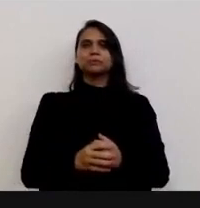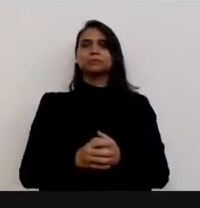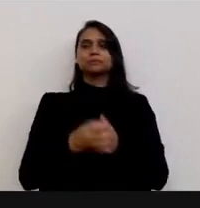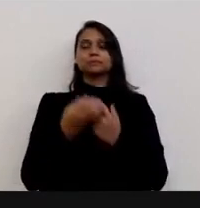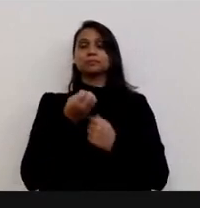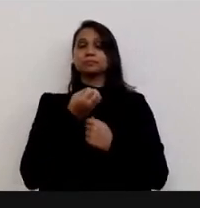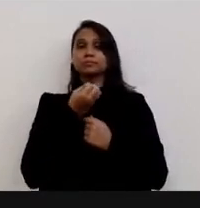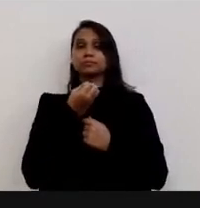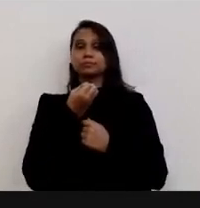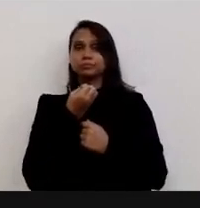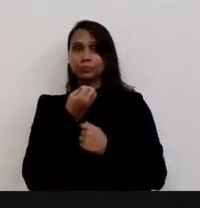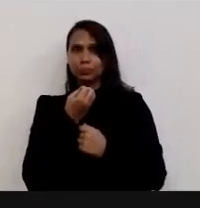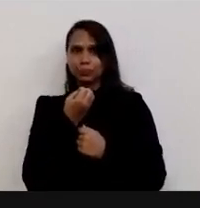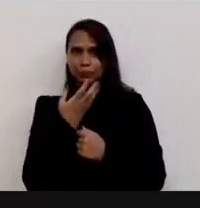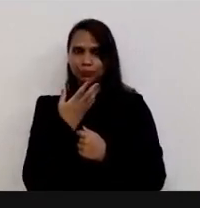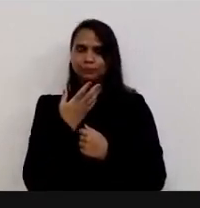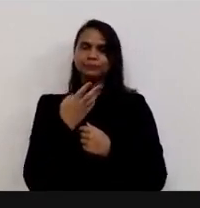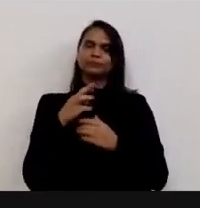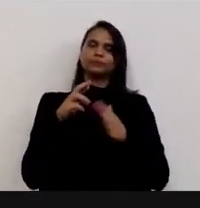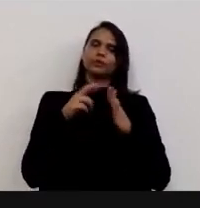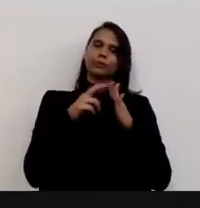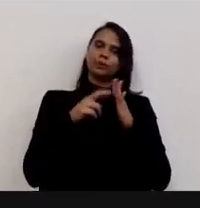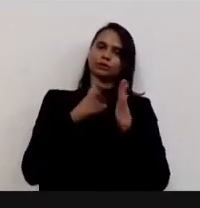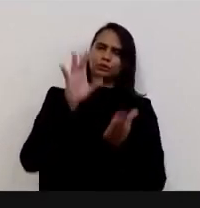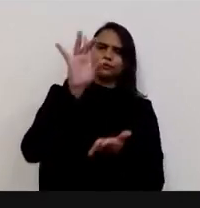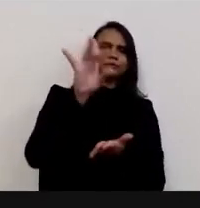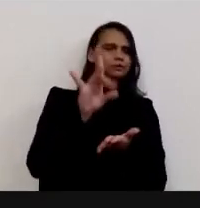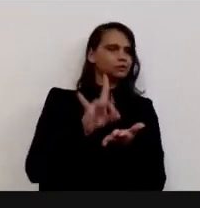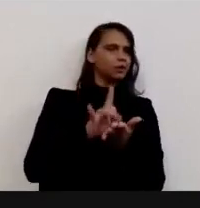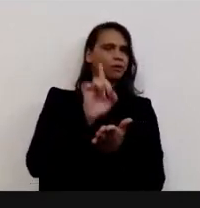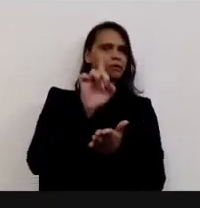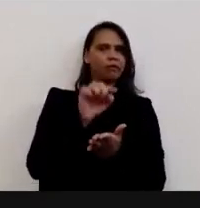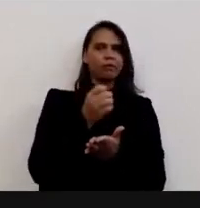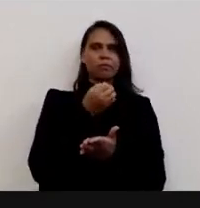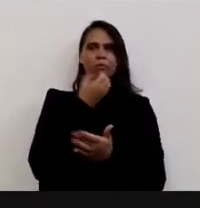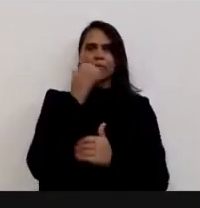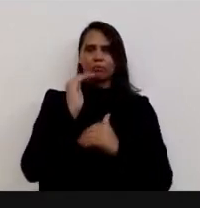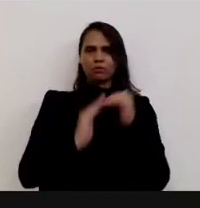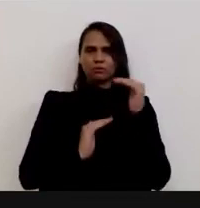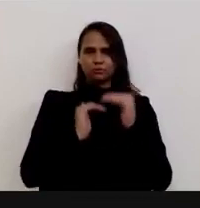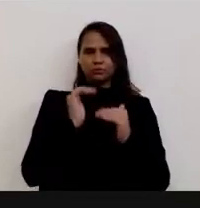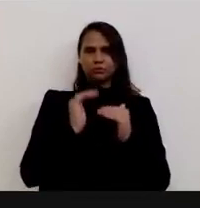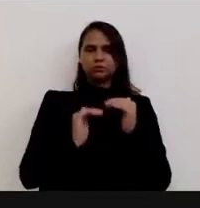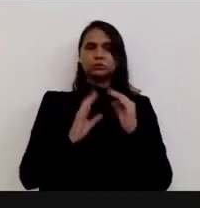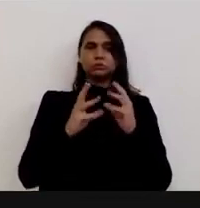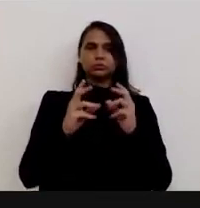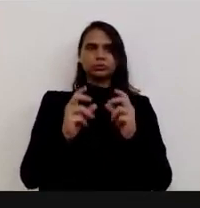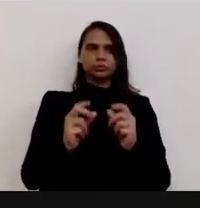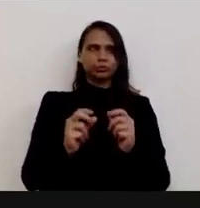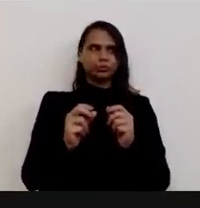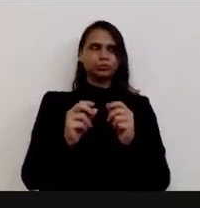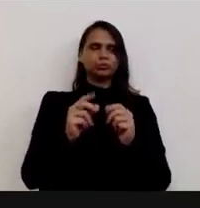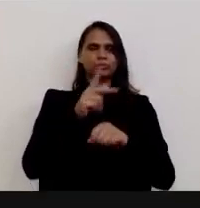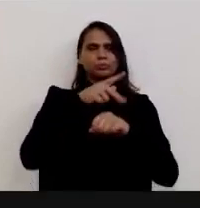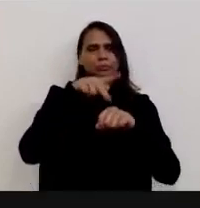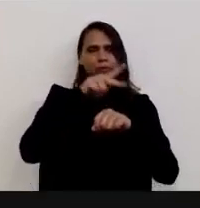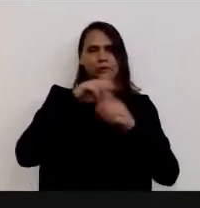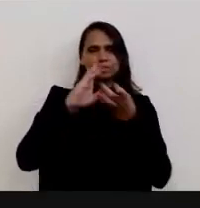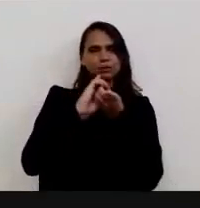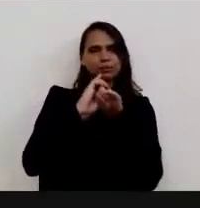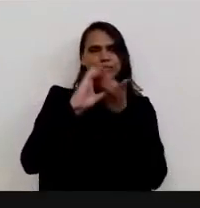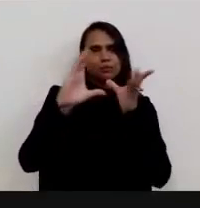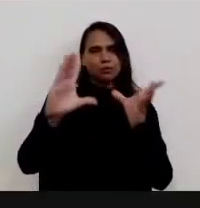Bom, o registro oficial ele é uma boa prática, né, em praticamente os parlamentos do mundo, né, de países democráticos,